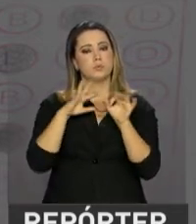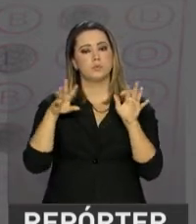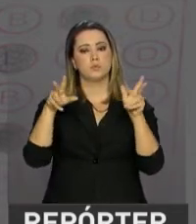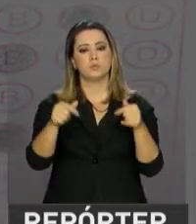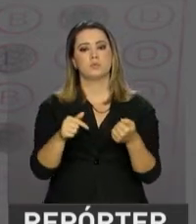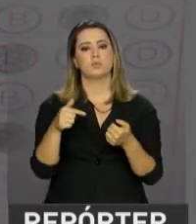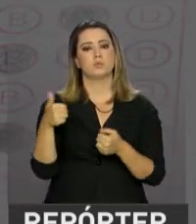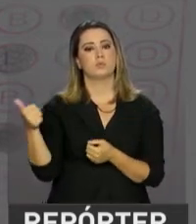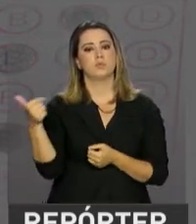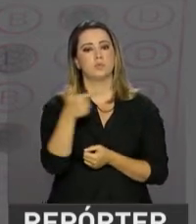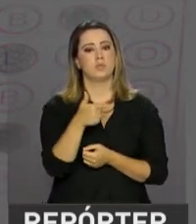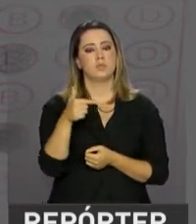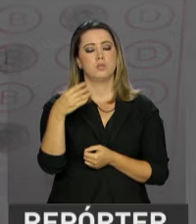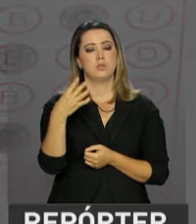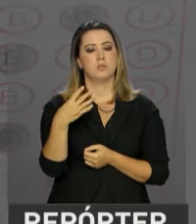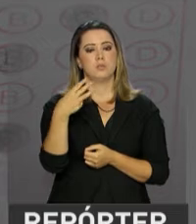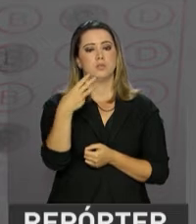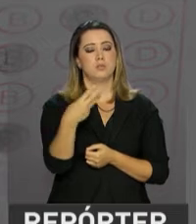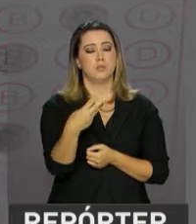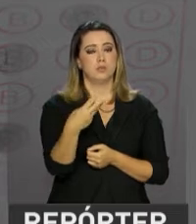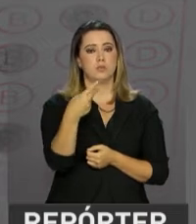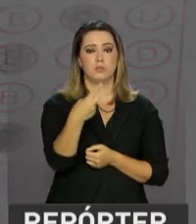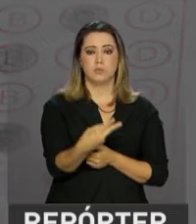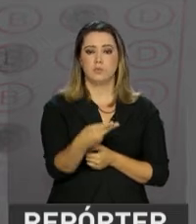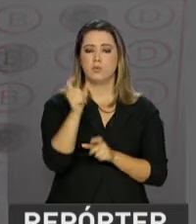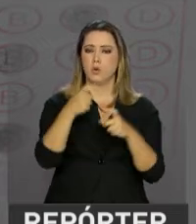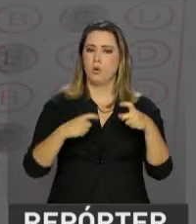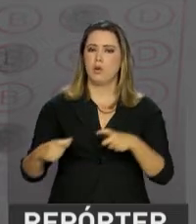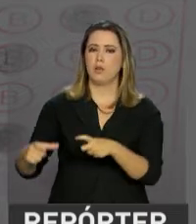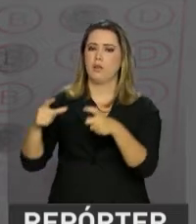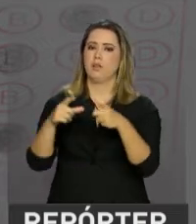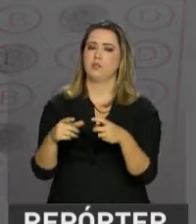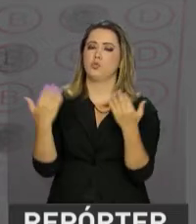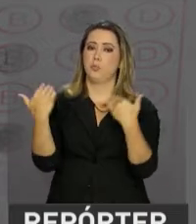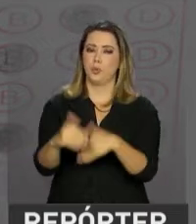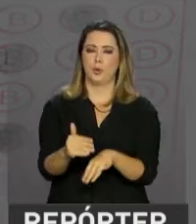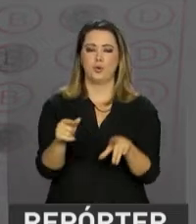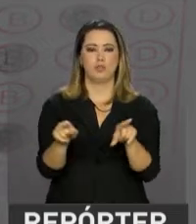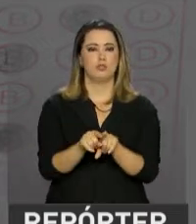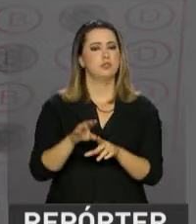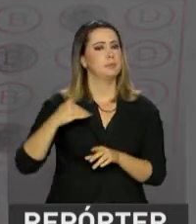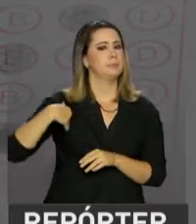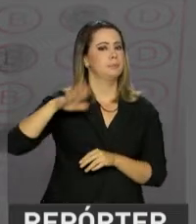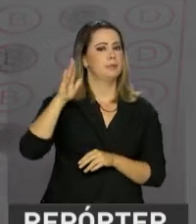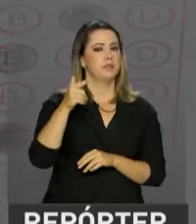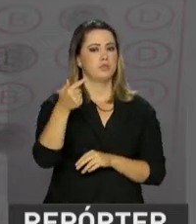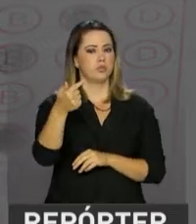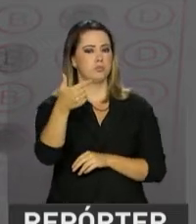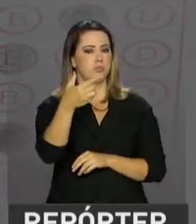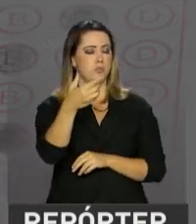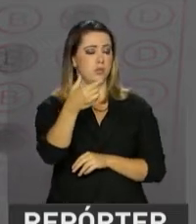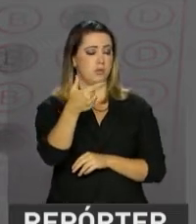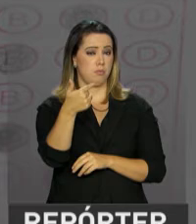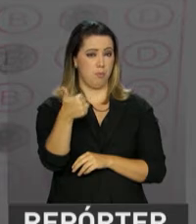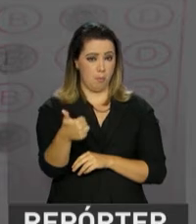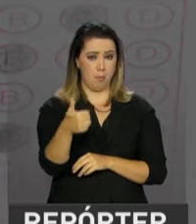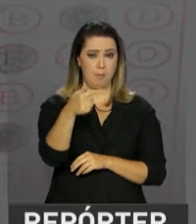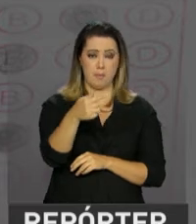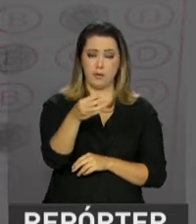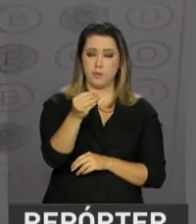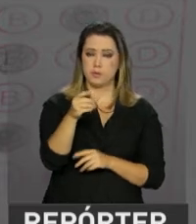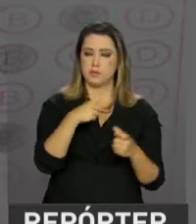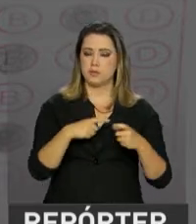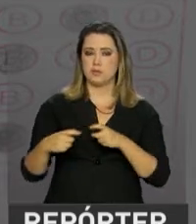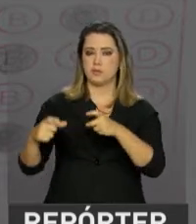todo são 12 mil quatrocentos e trinta e dois locais de aplicação em 1725 municípios